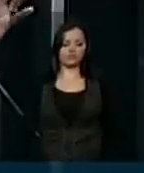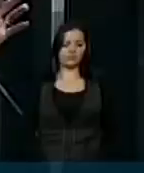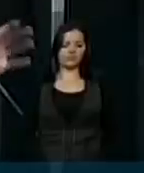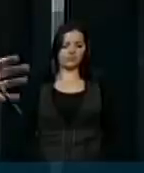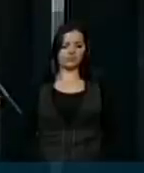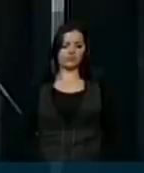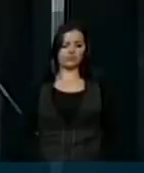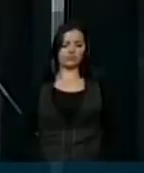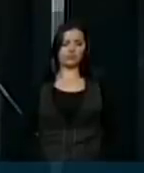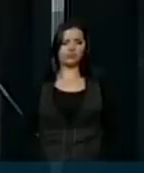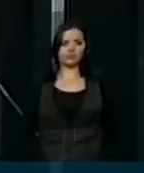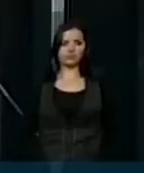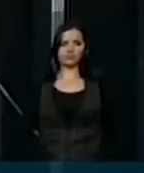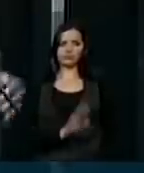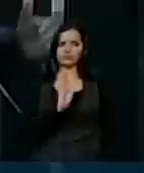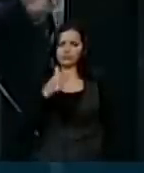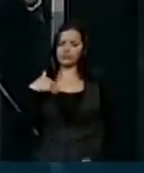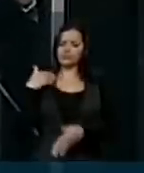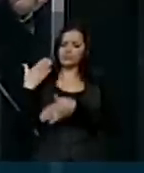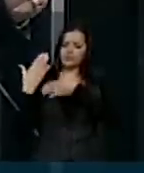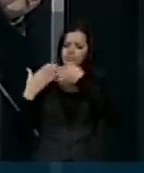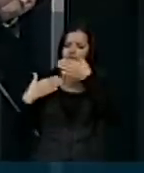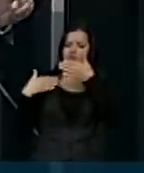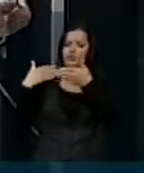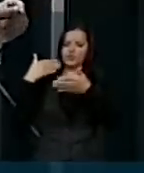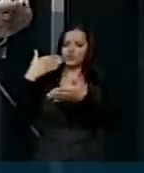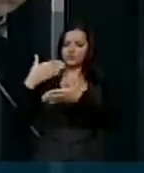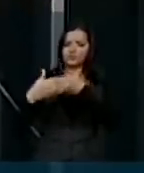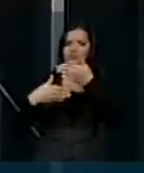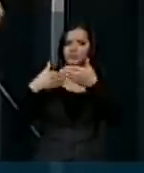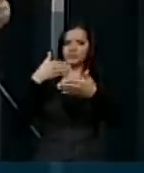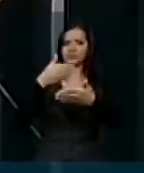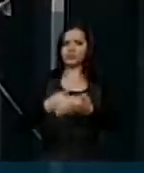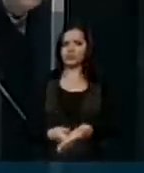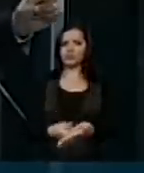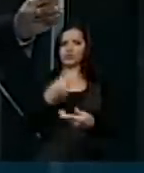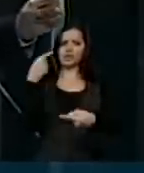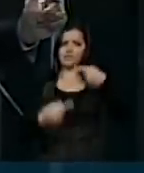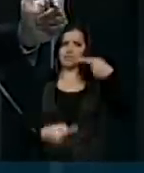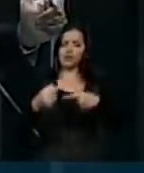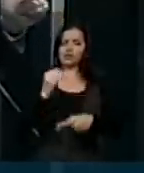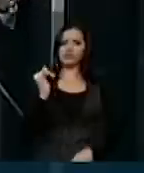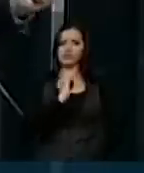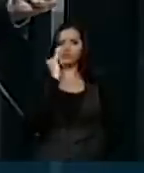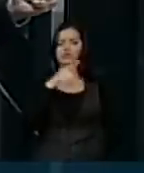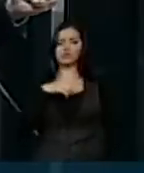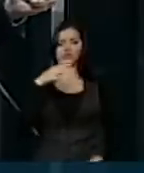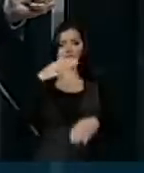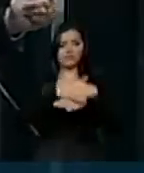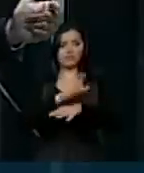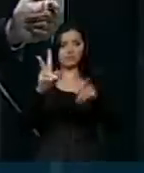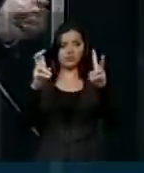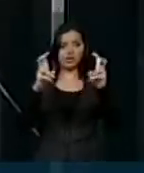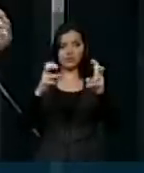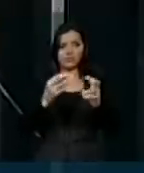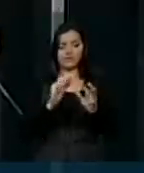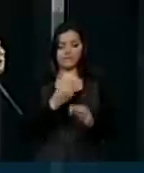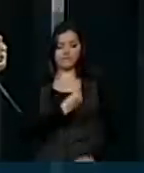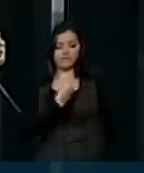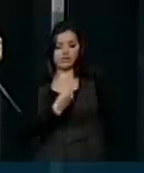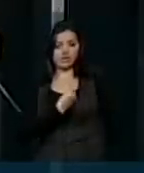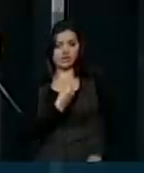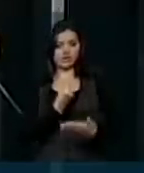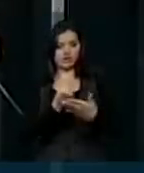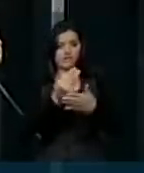E já de algum tempo que debates importantes que envolvem a vida e a família nesse país, quando